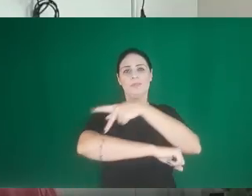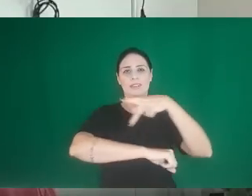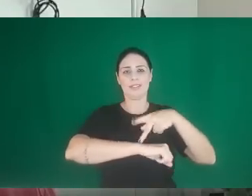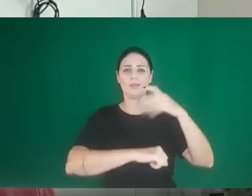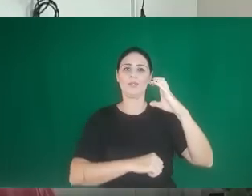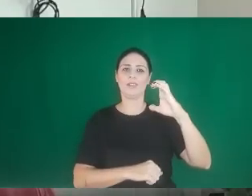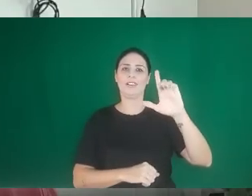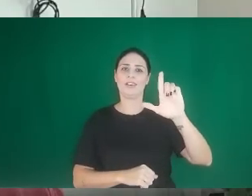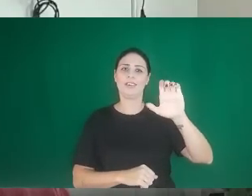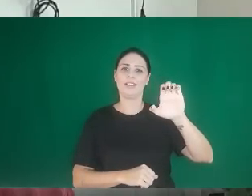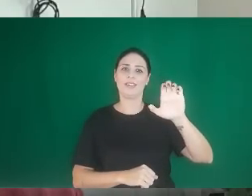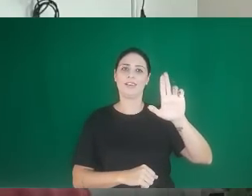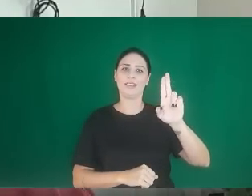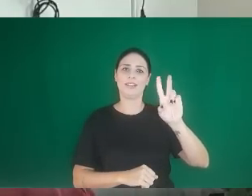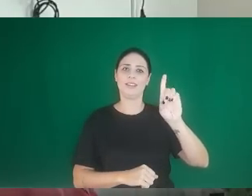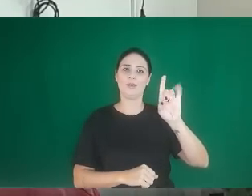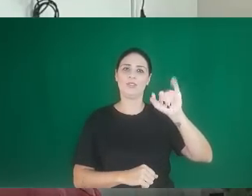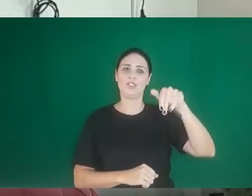Claudineia.